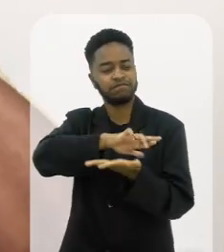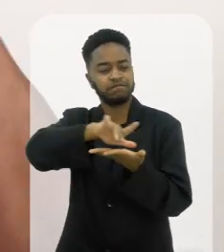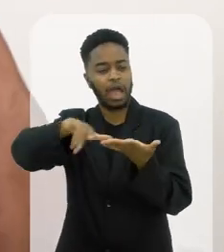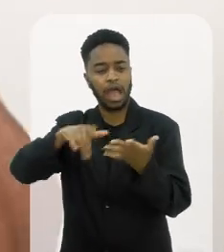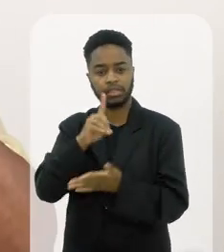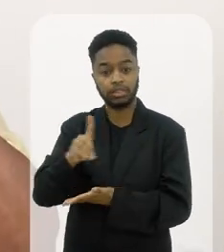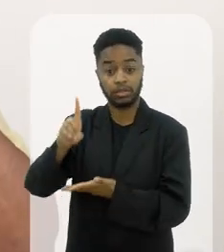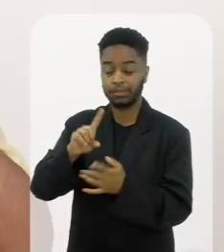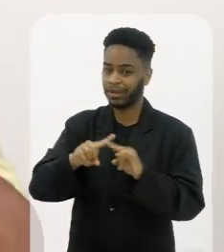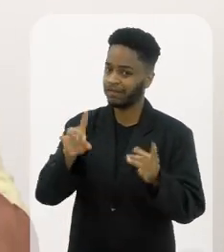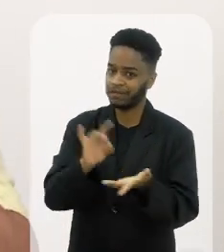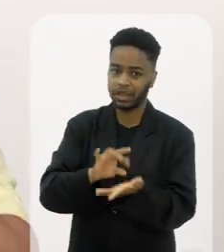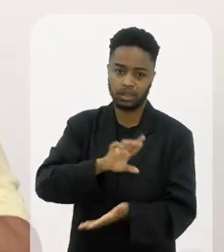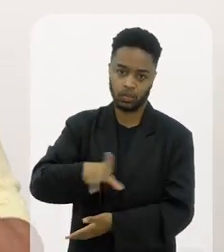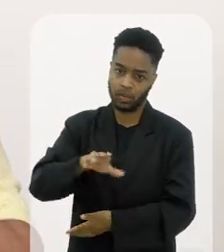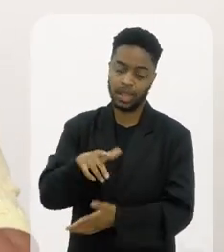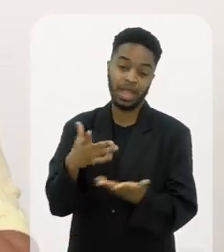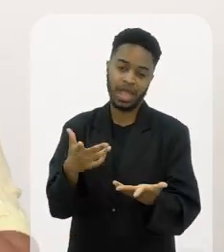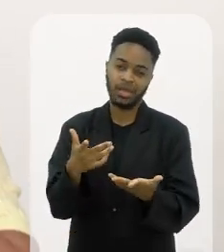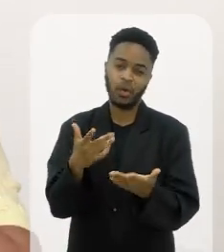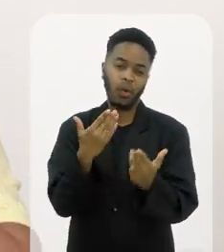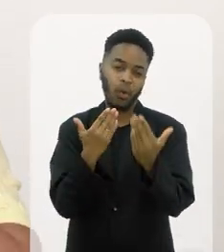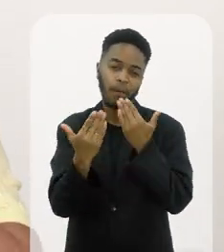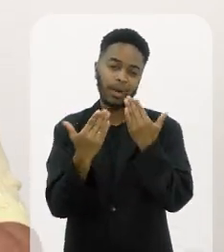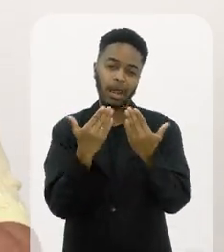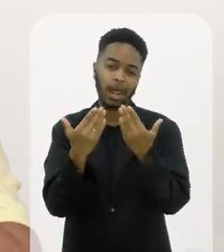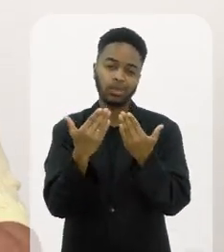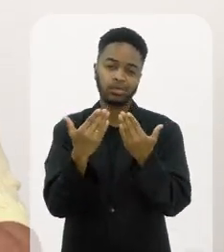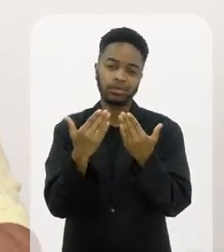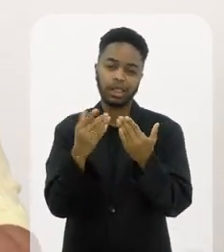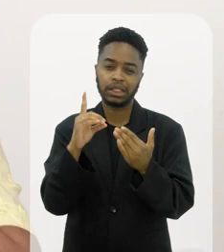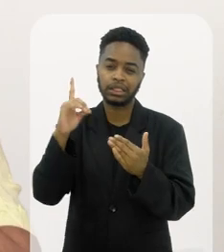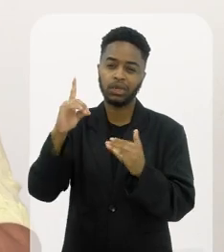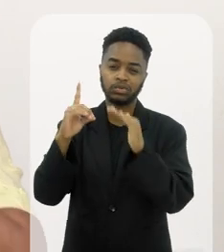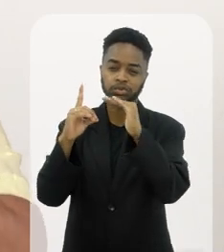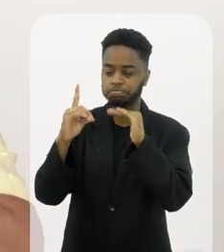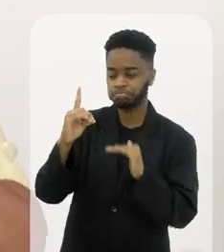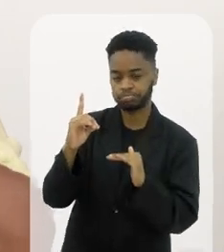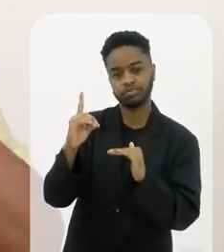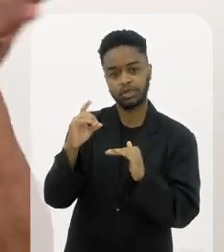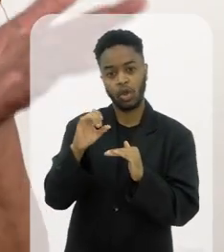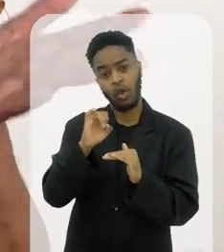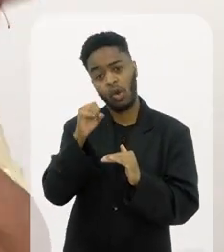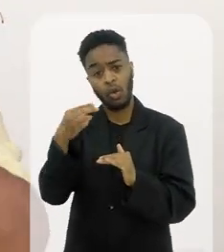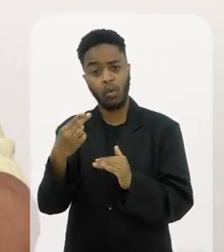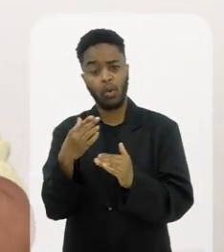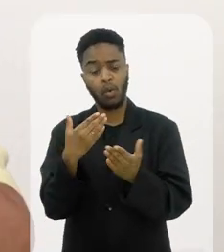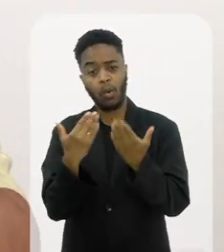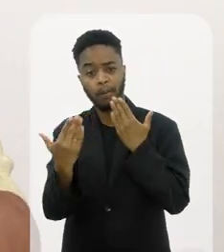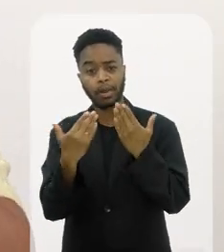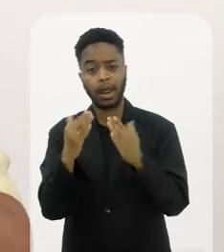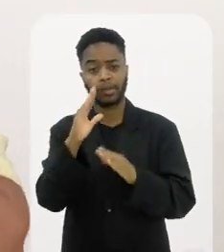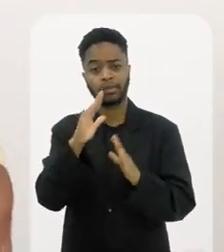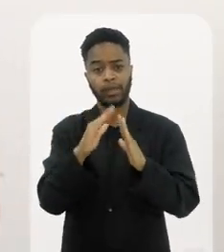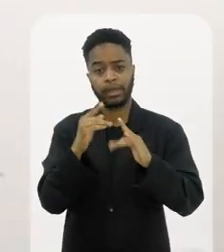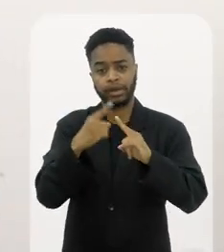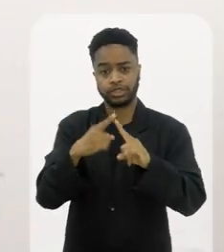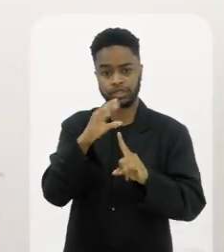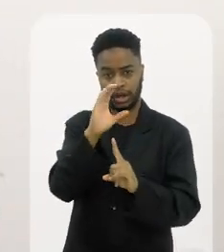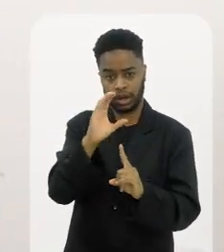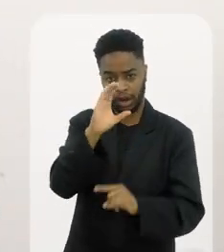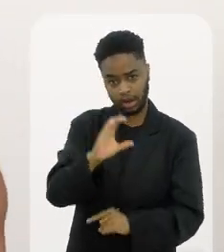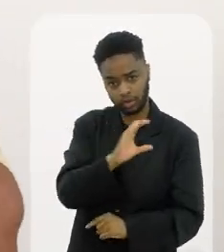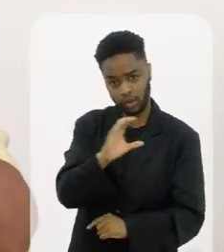deuses e muitas deusas. O que a gente tem seriam os semideuses. Ou, fazendo um comparativo, os